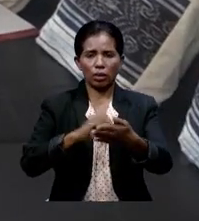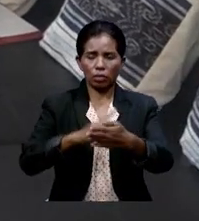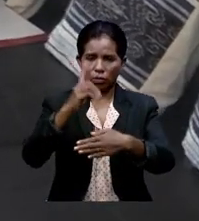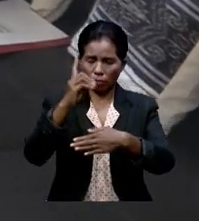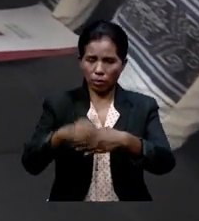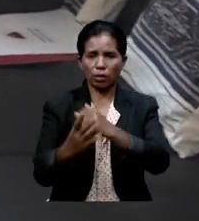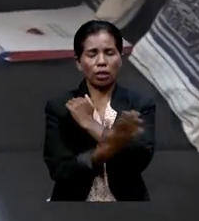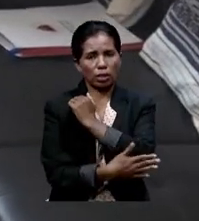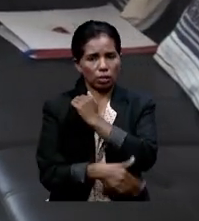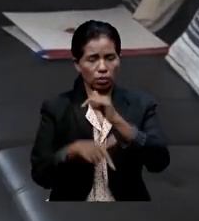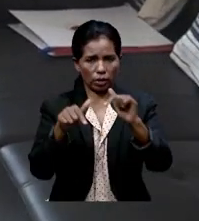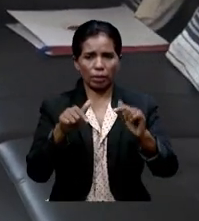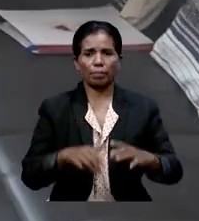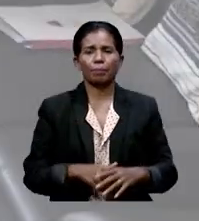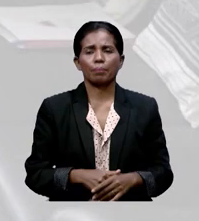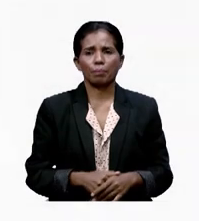relaran.